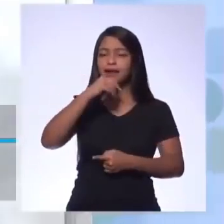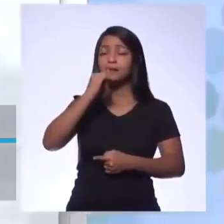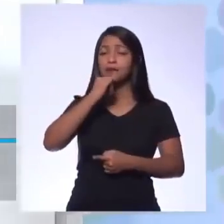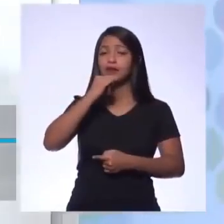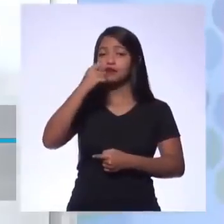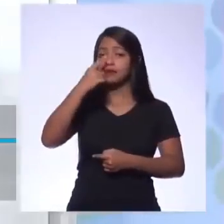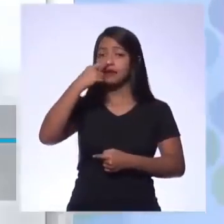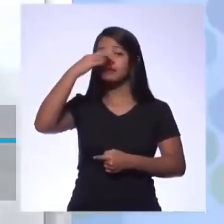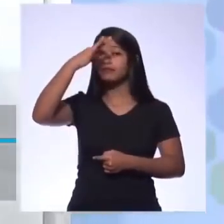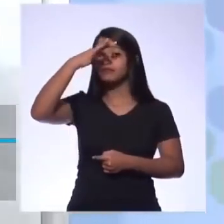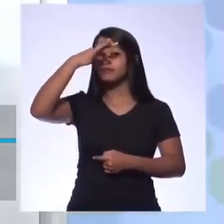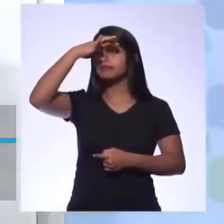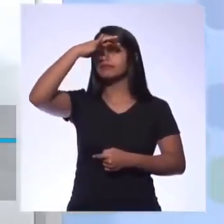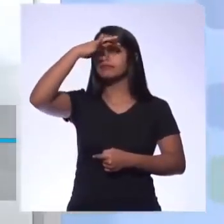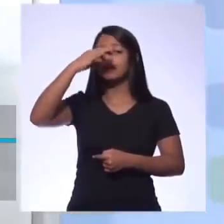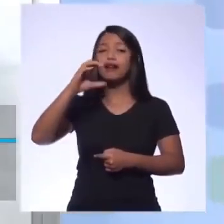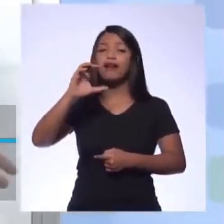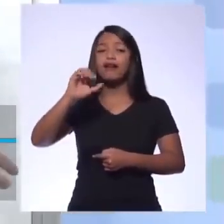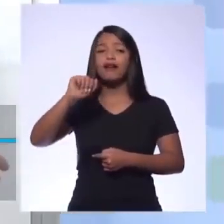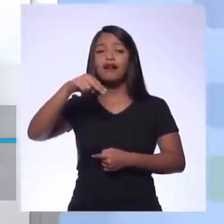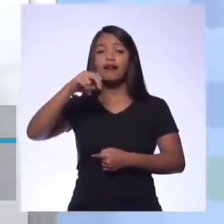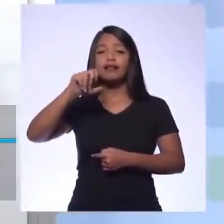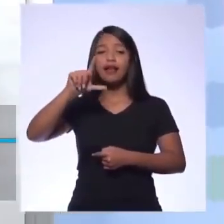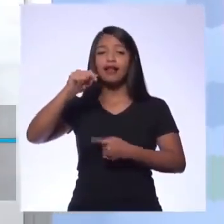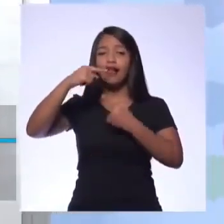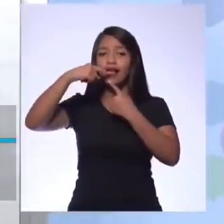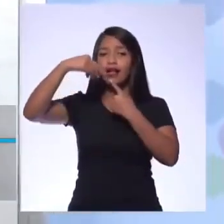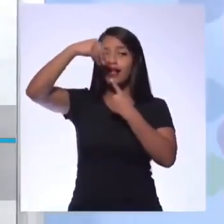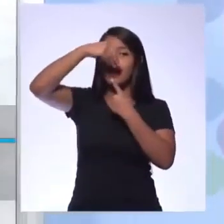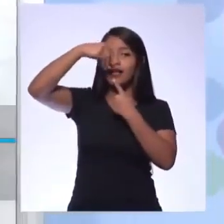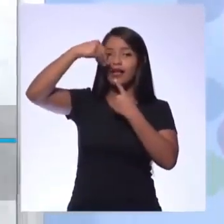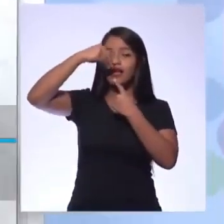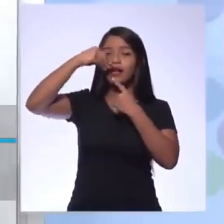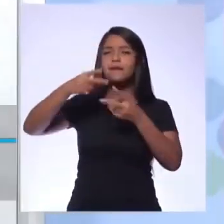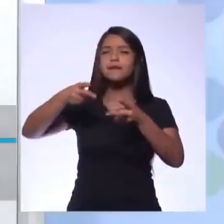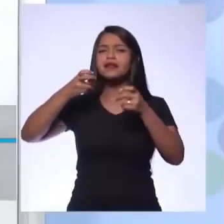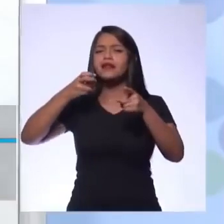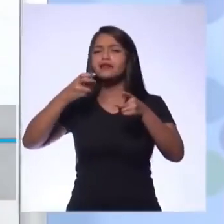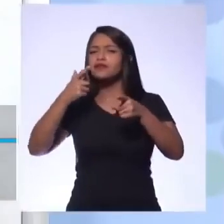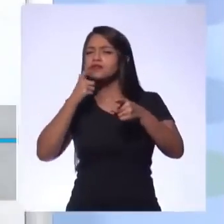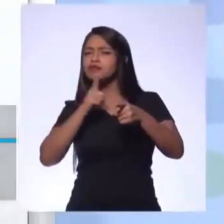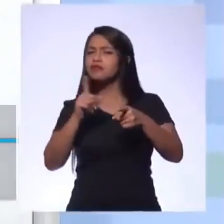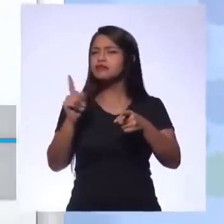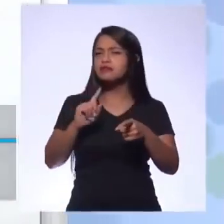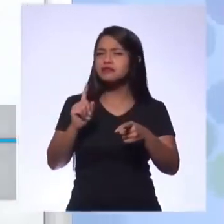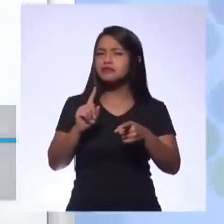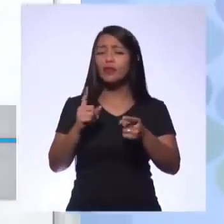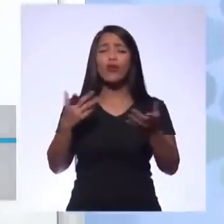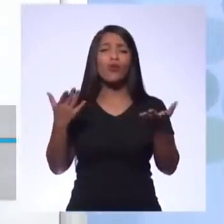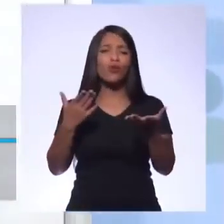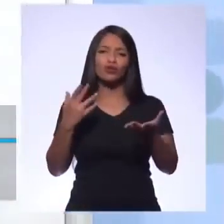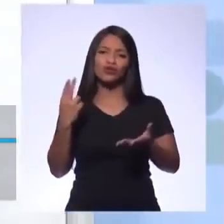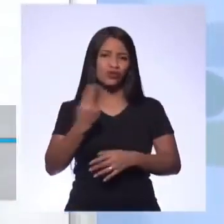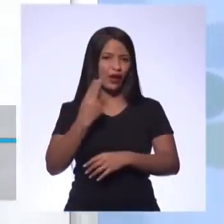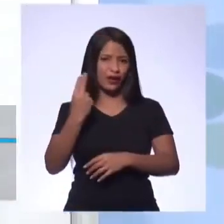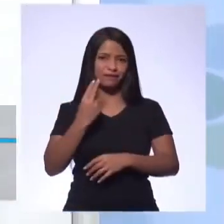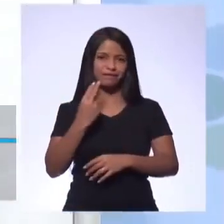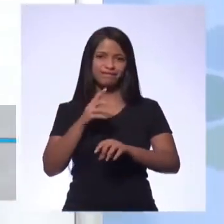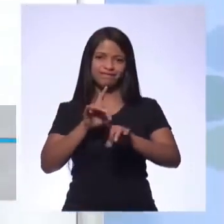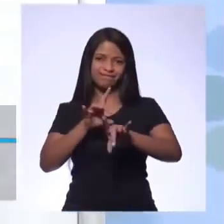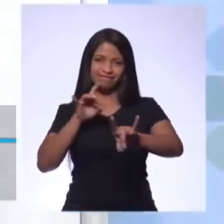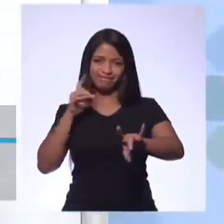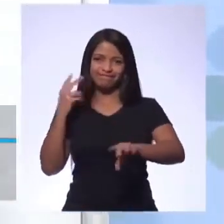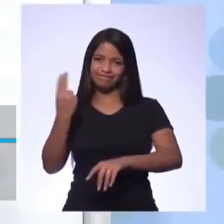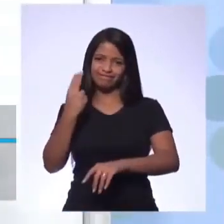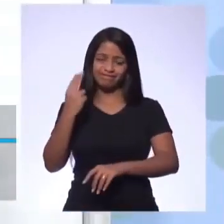canela na língua para ver se você sente o gosto e tal, que não dá para a gente fazer assim com com esse recurso que a gente tem tecnológico.